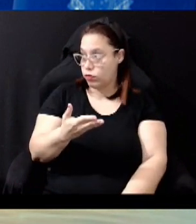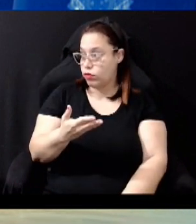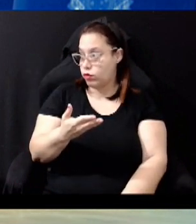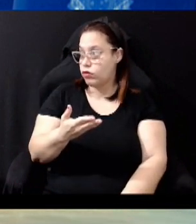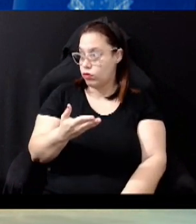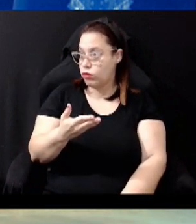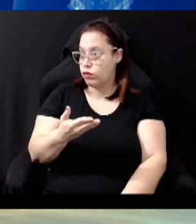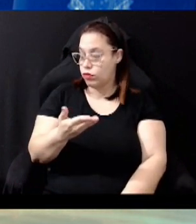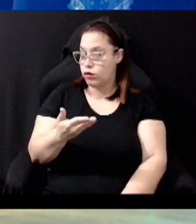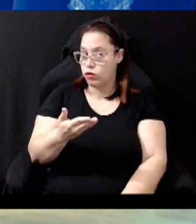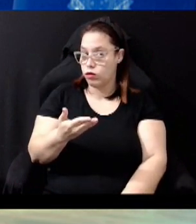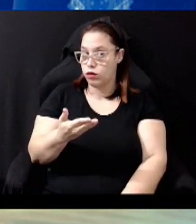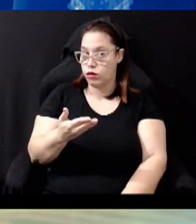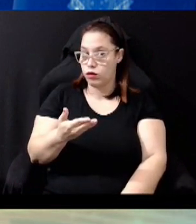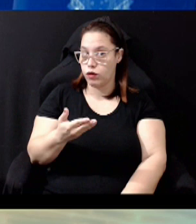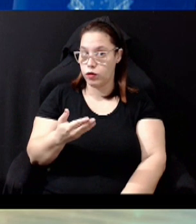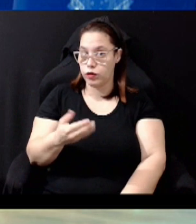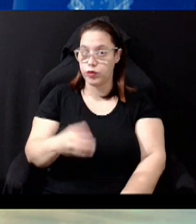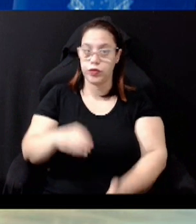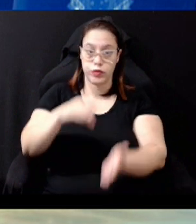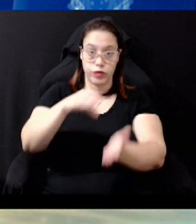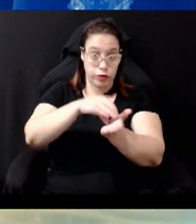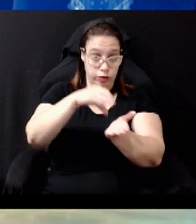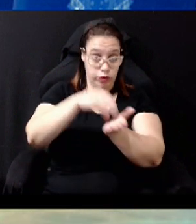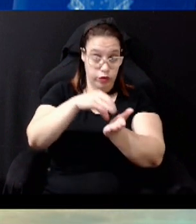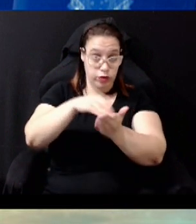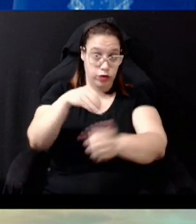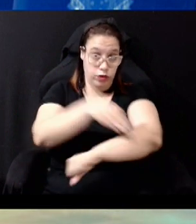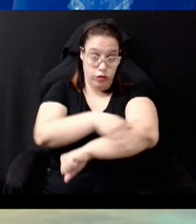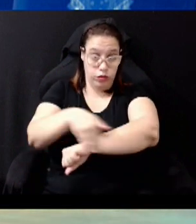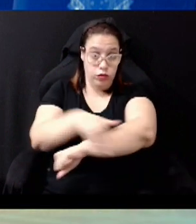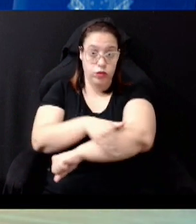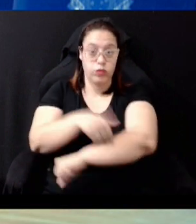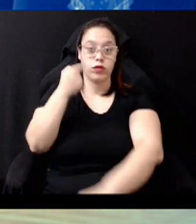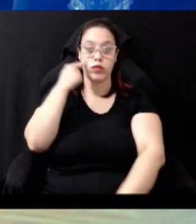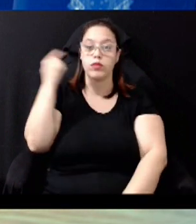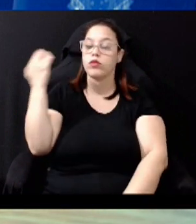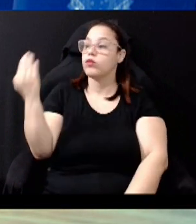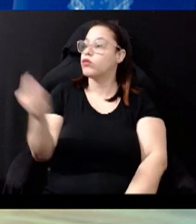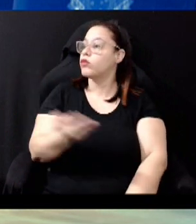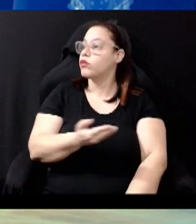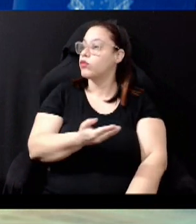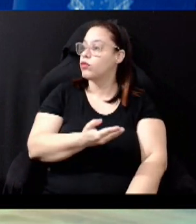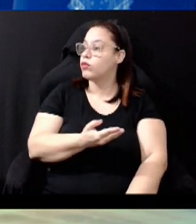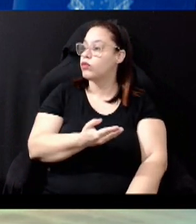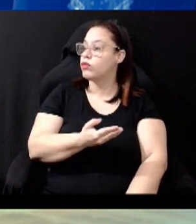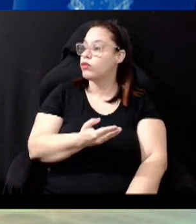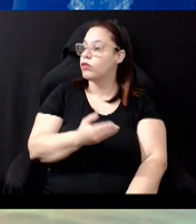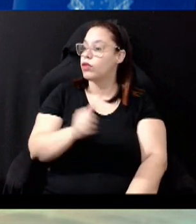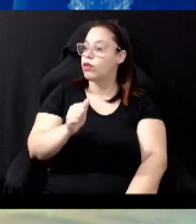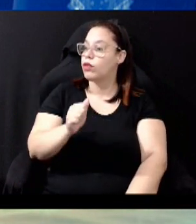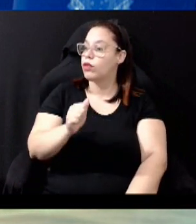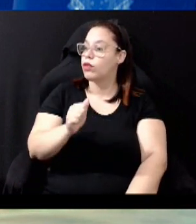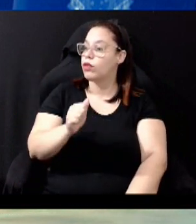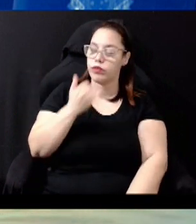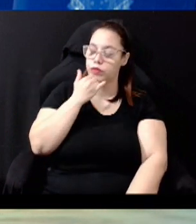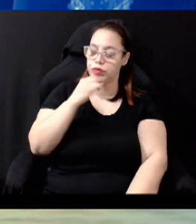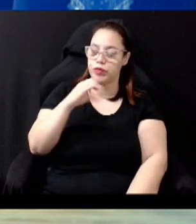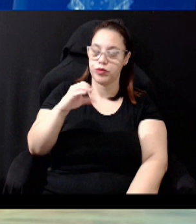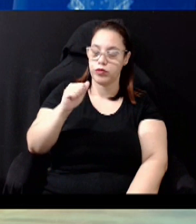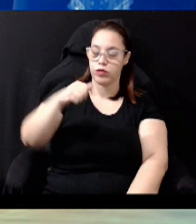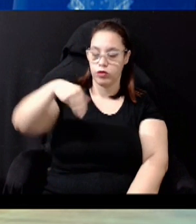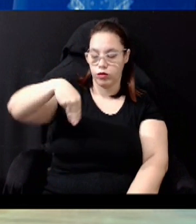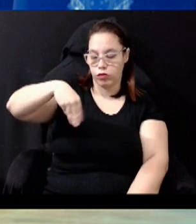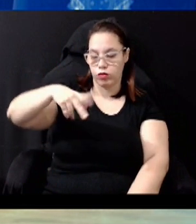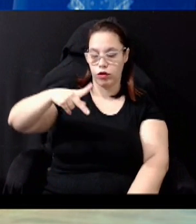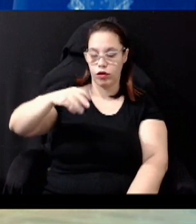cidadão.campinas.sp.gov.br. A unidade do centro fica na Avenida Campos Sales, número 427, de segunda a sexta-feira, das 7h30